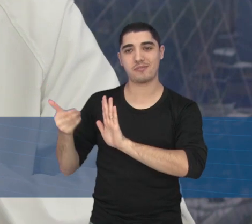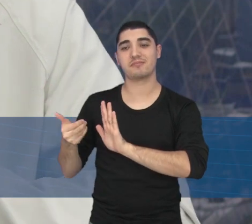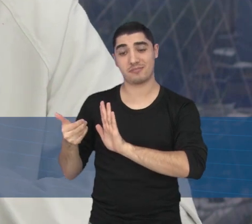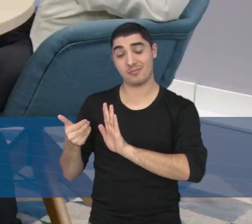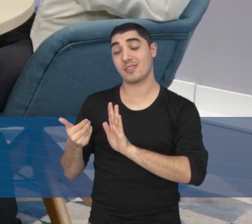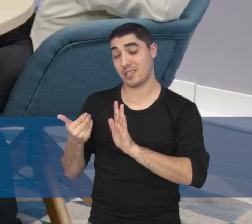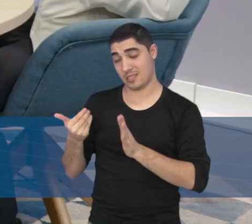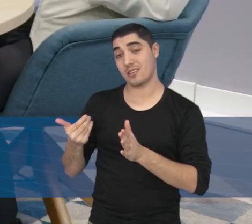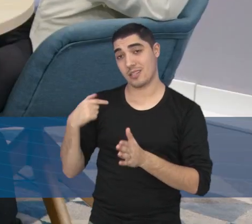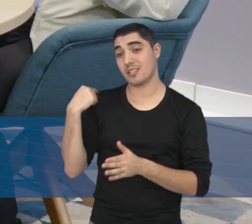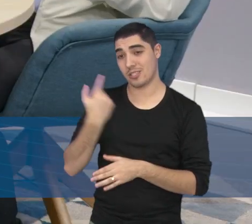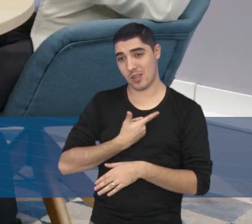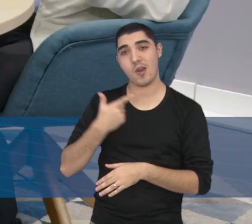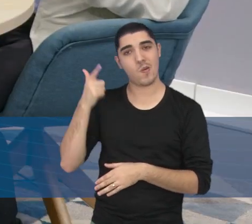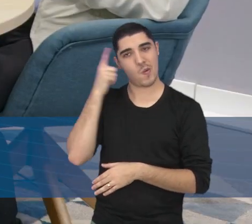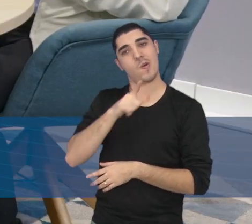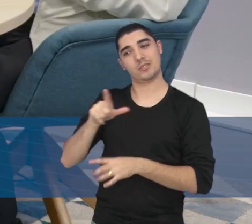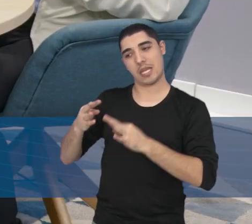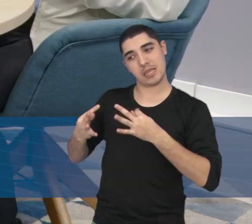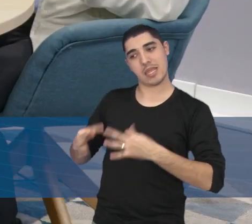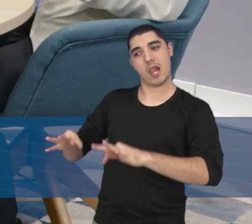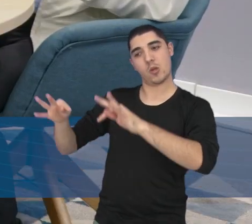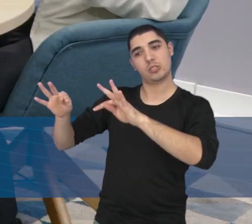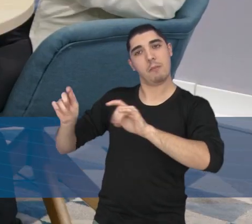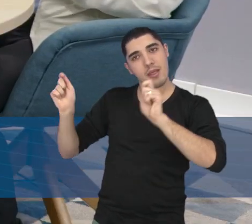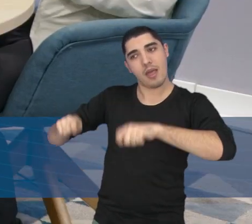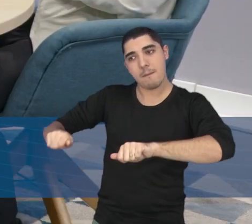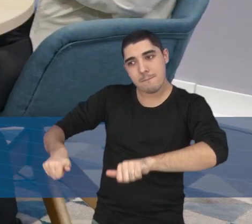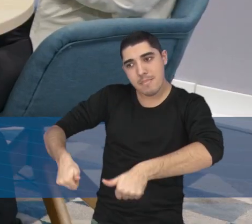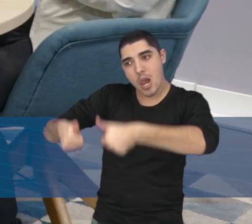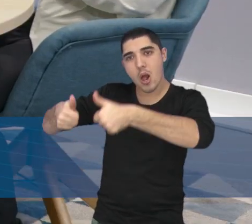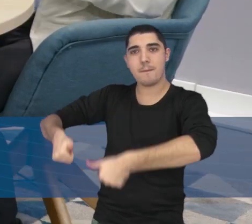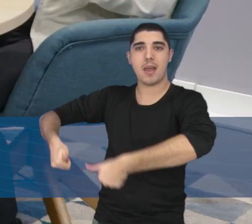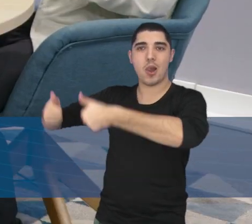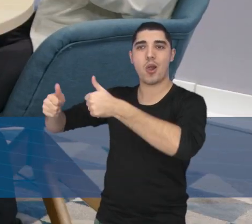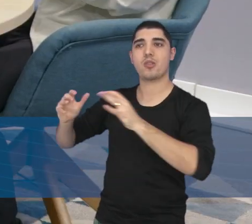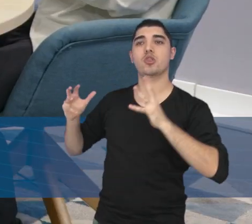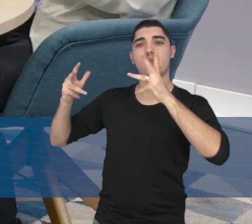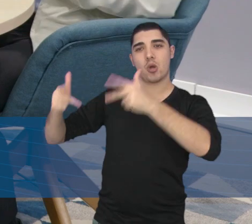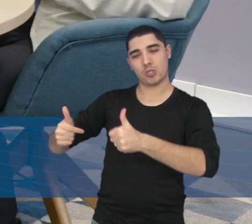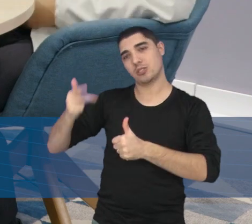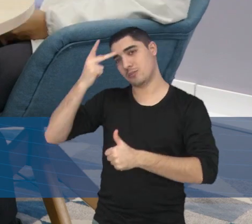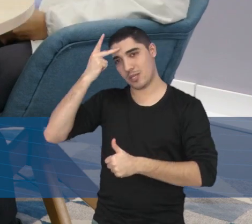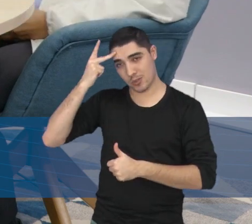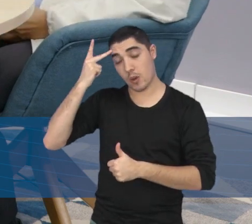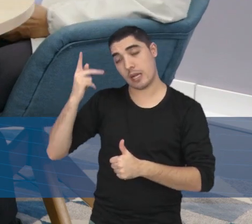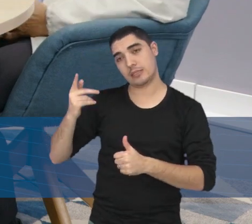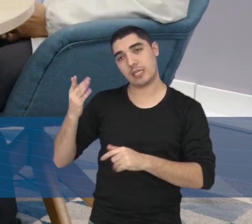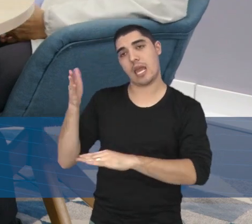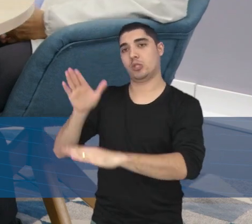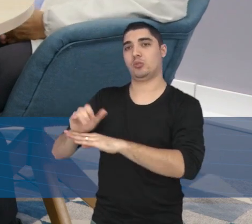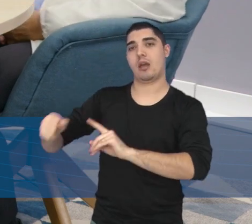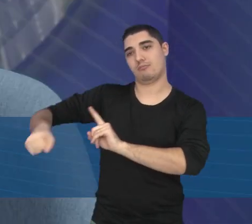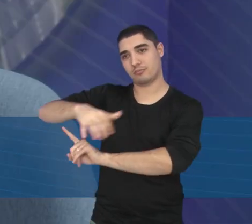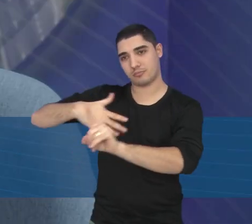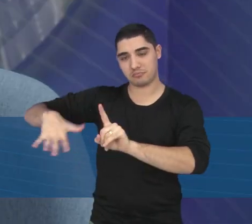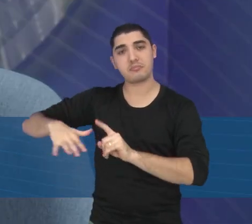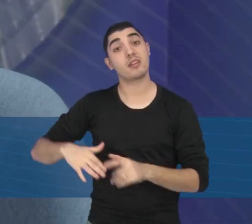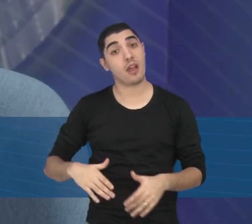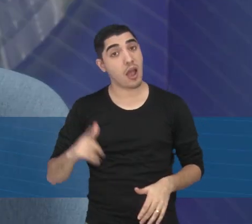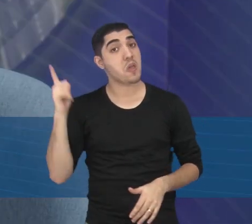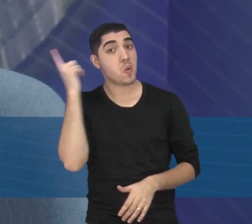retirada. Então a gente também imprime um pouco de tecnologia para melhorar a vida do cidadão e também proteger um pouco o meio ambiente. É necessário